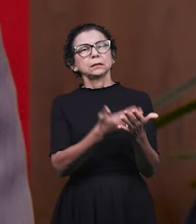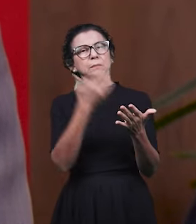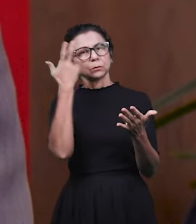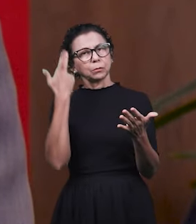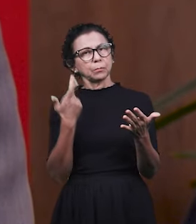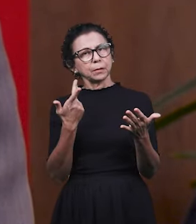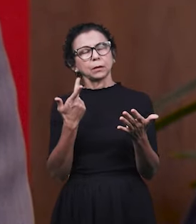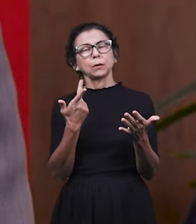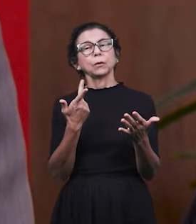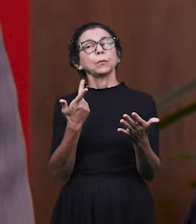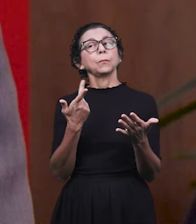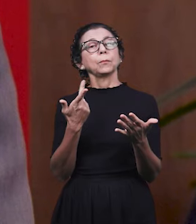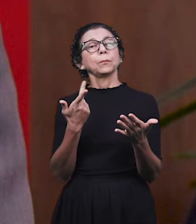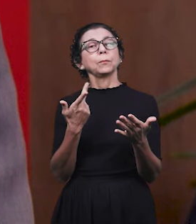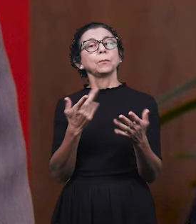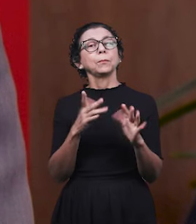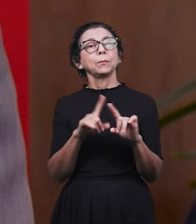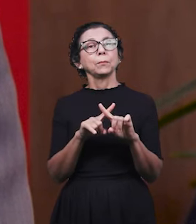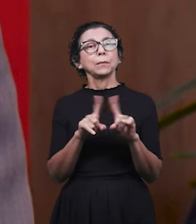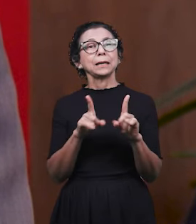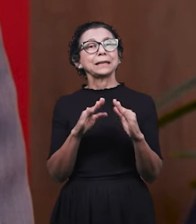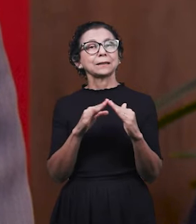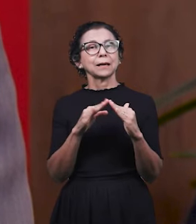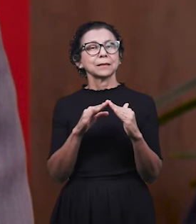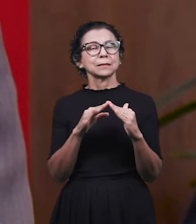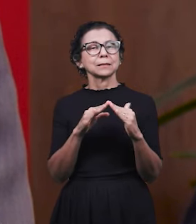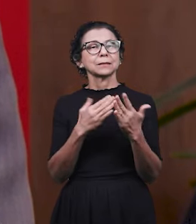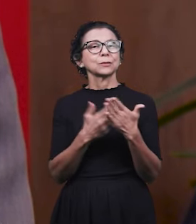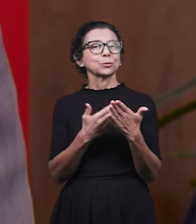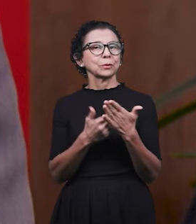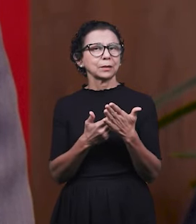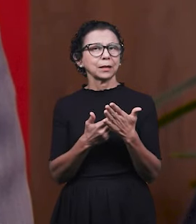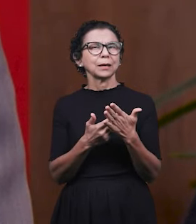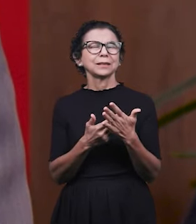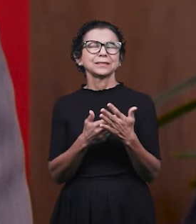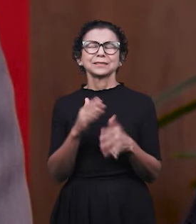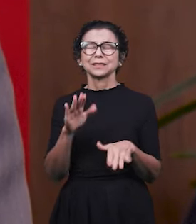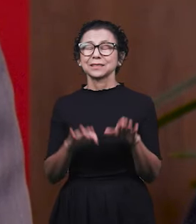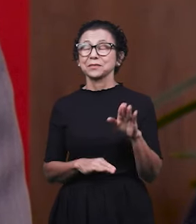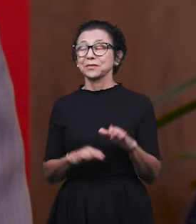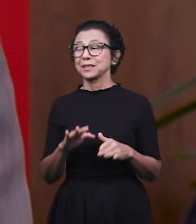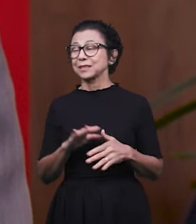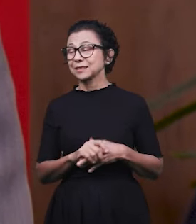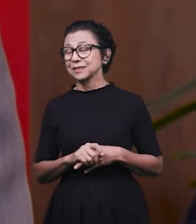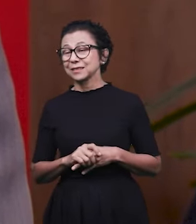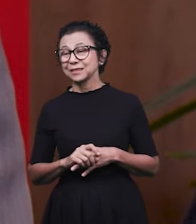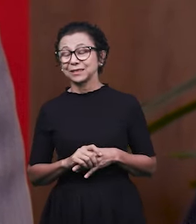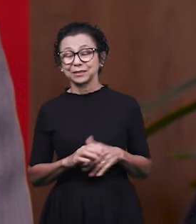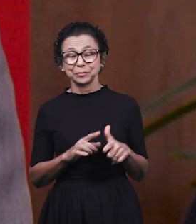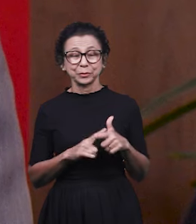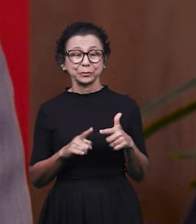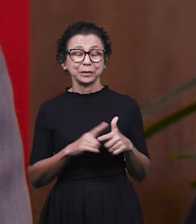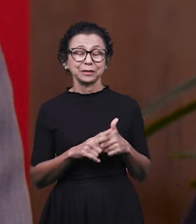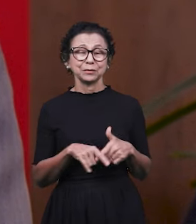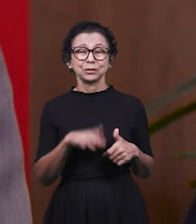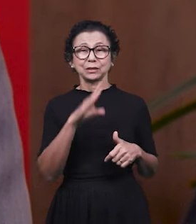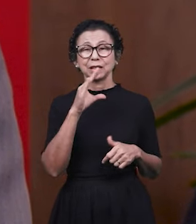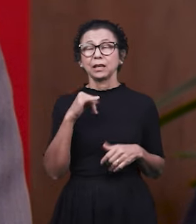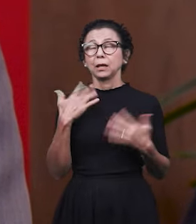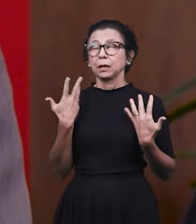convencional, comece a estudar na sua casa. Às vezes gera aquela situação, né, que o adolescente diz assim, olha, mas eu